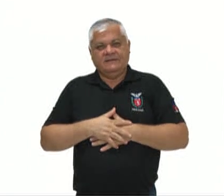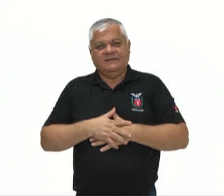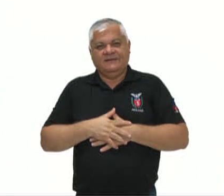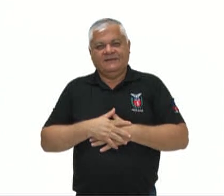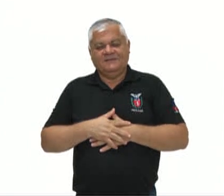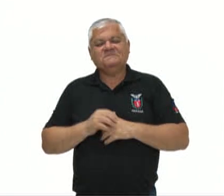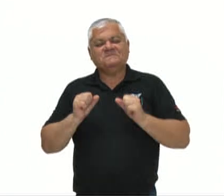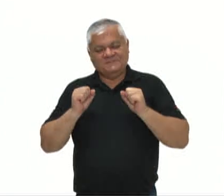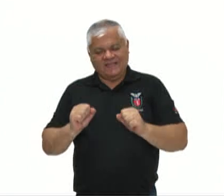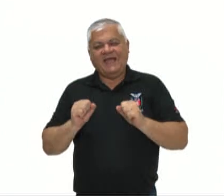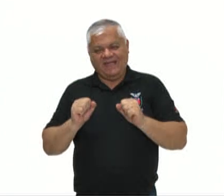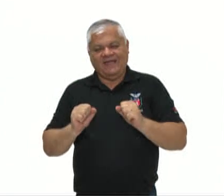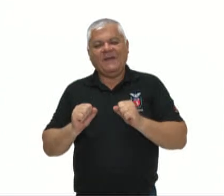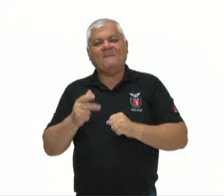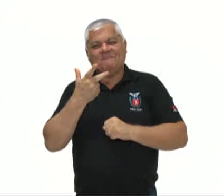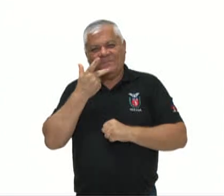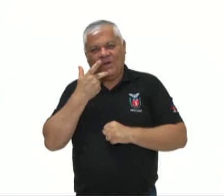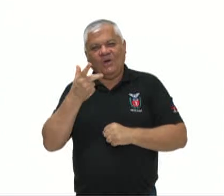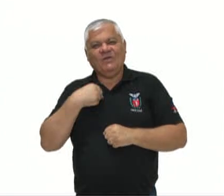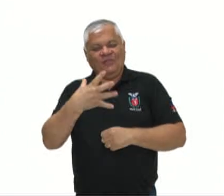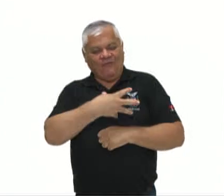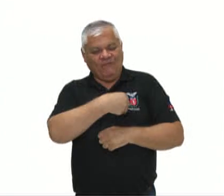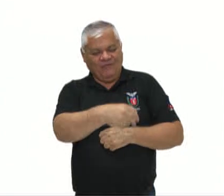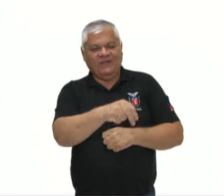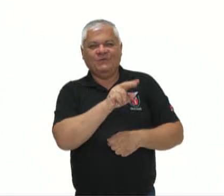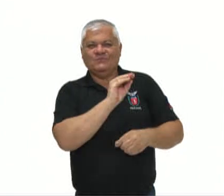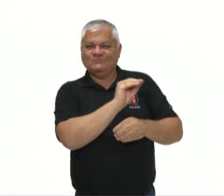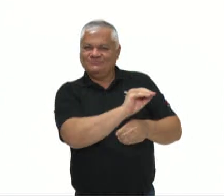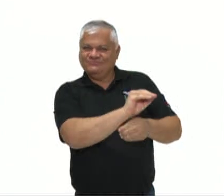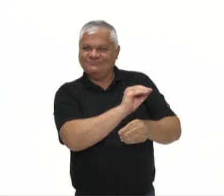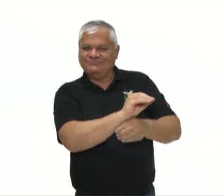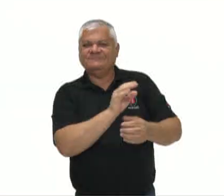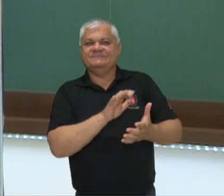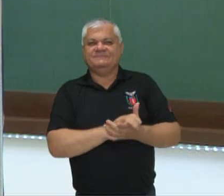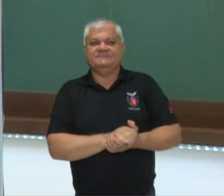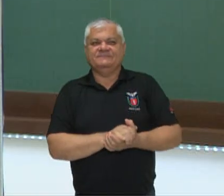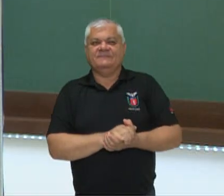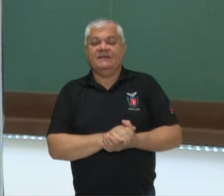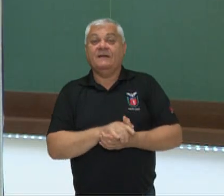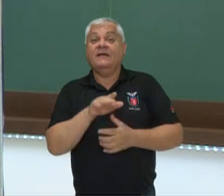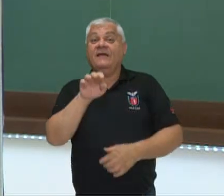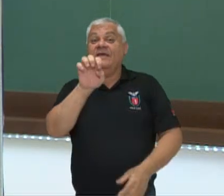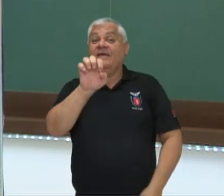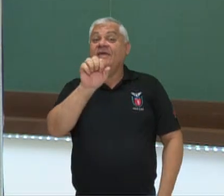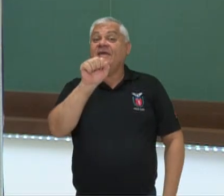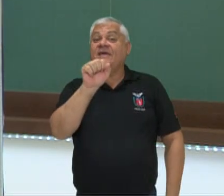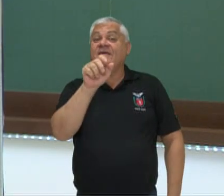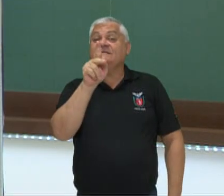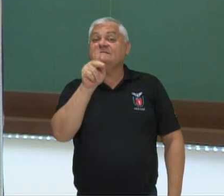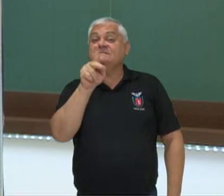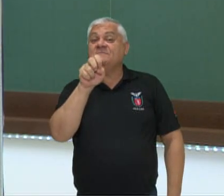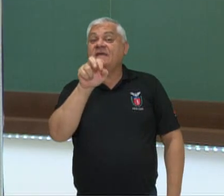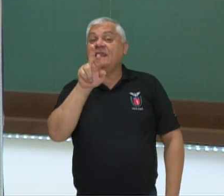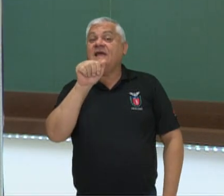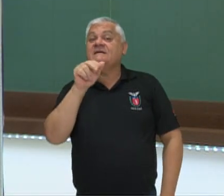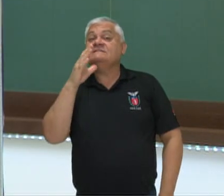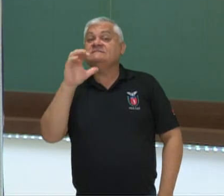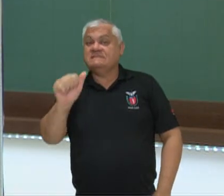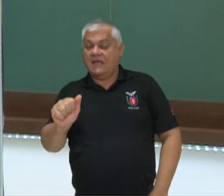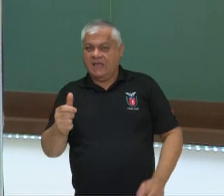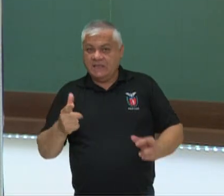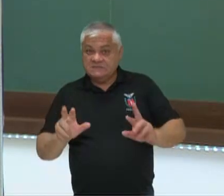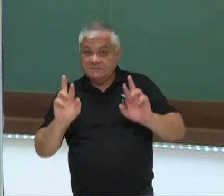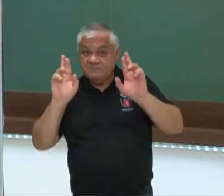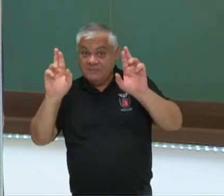posso dizer que criei um filho. Observem que esperança aqui é uma expressão polissêmica, não apenas